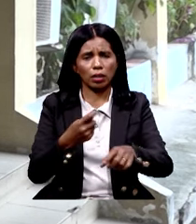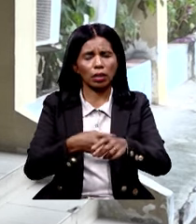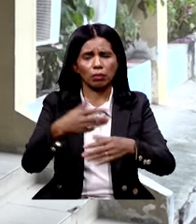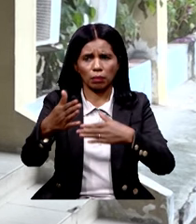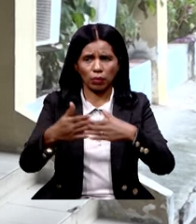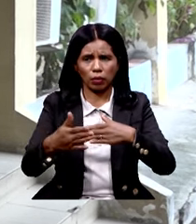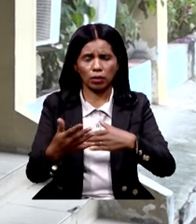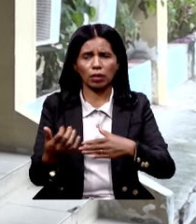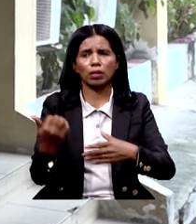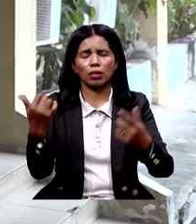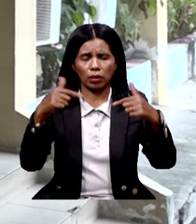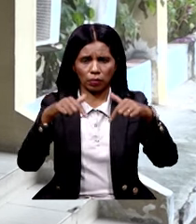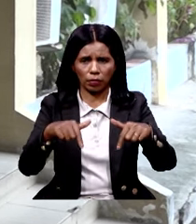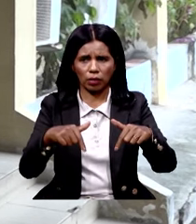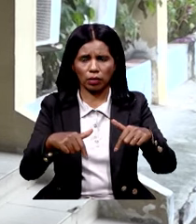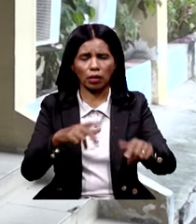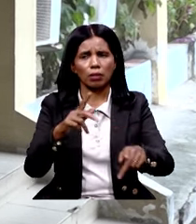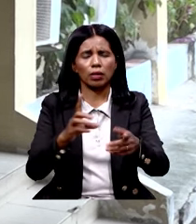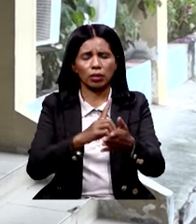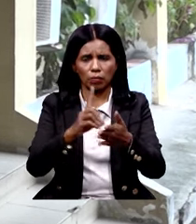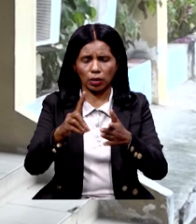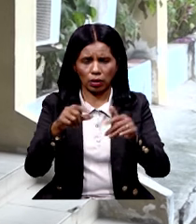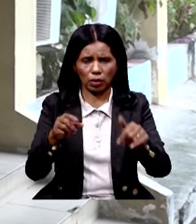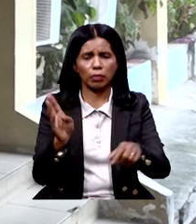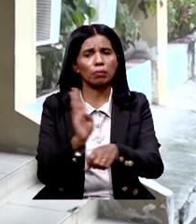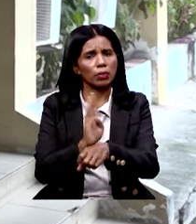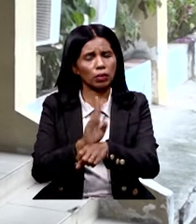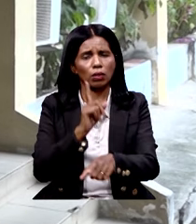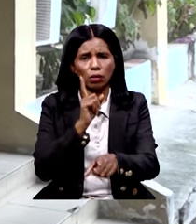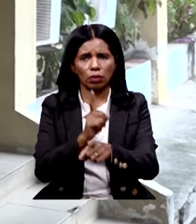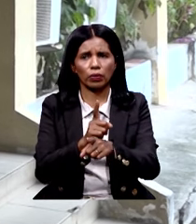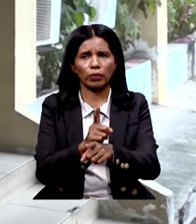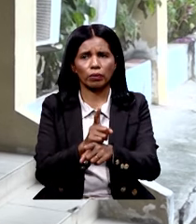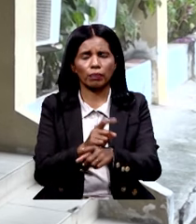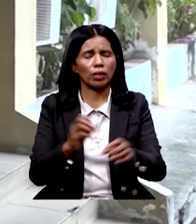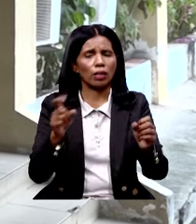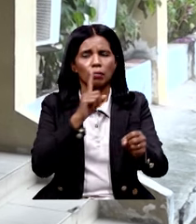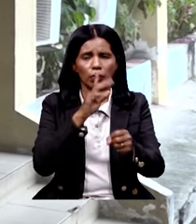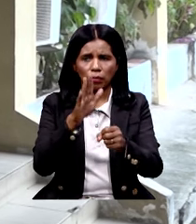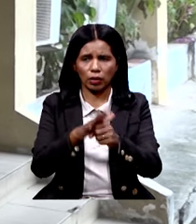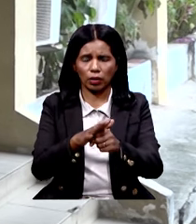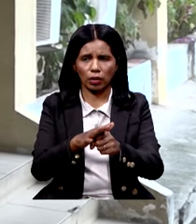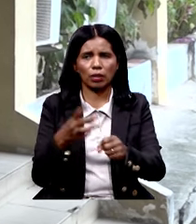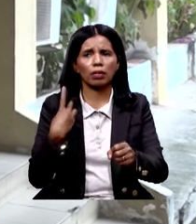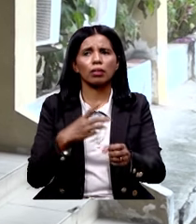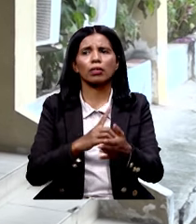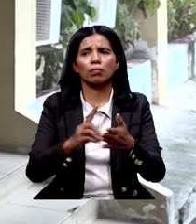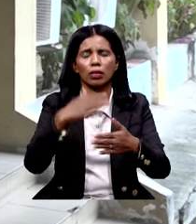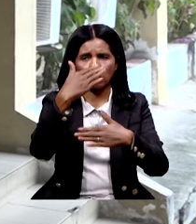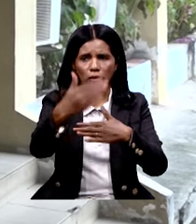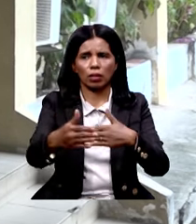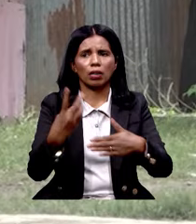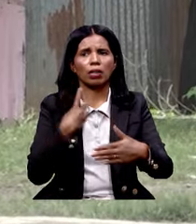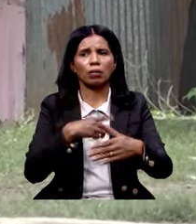laran mas como se mairane ami ocupado los antau la promesa mas posiblemente semana wihansane